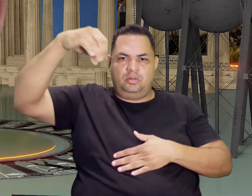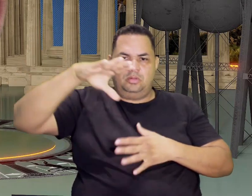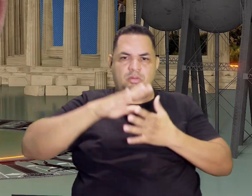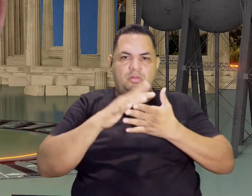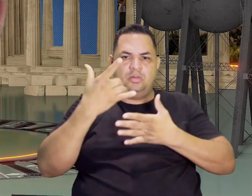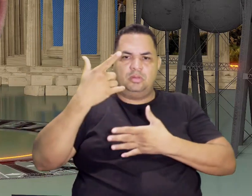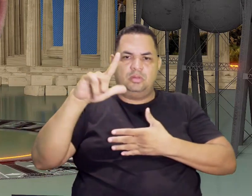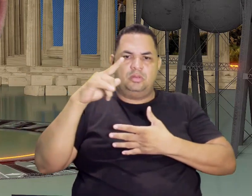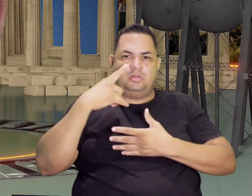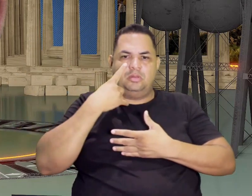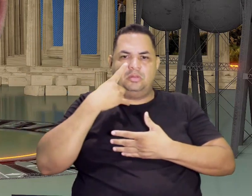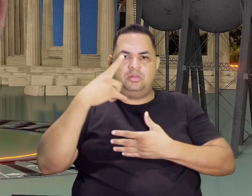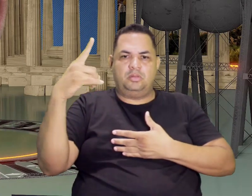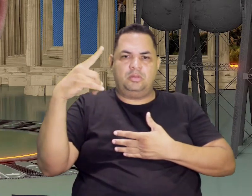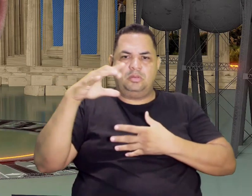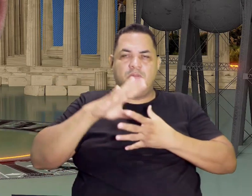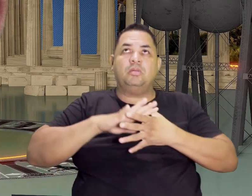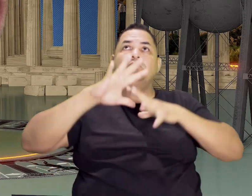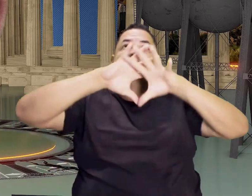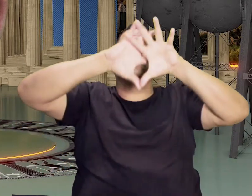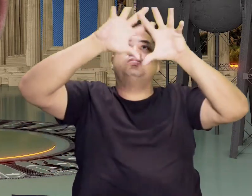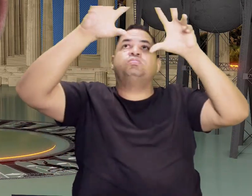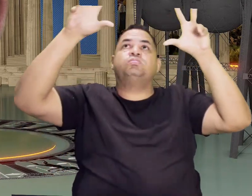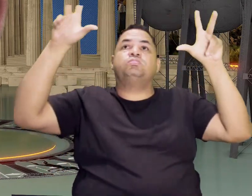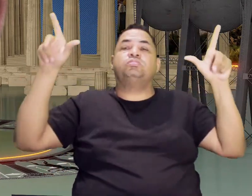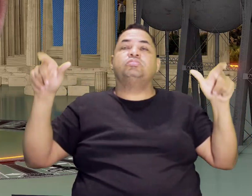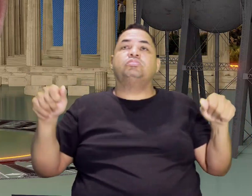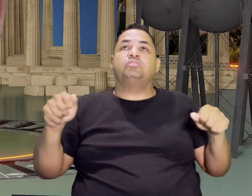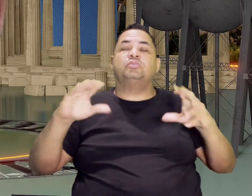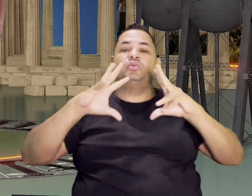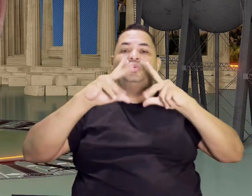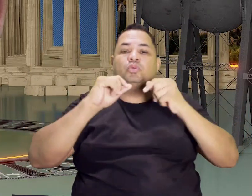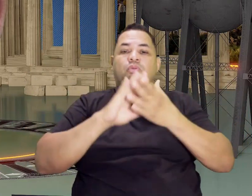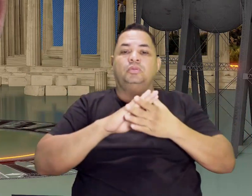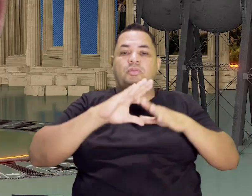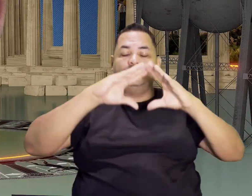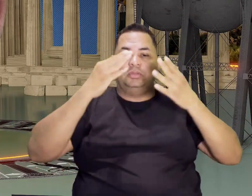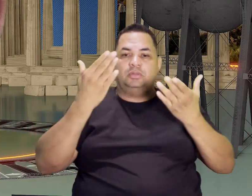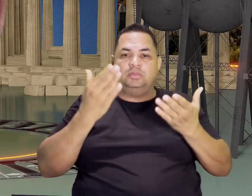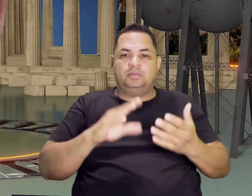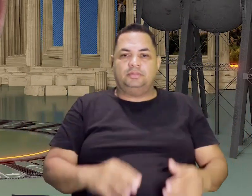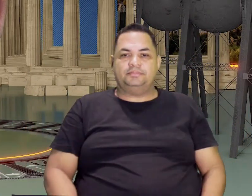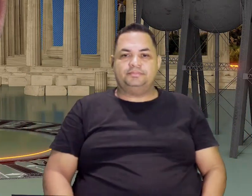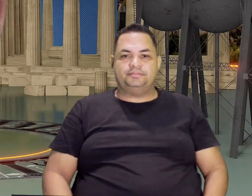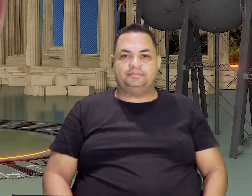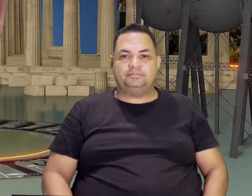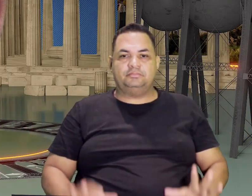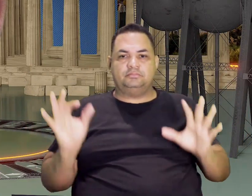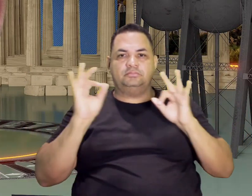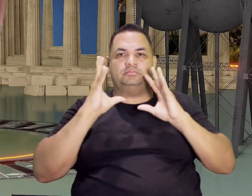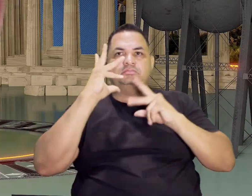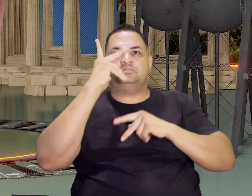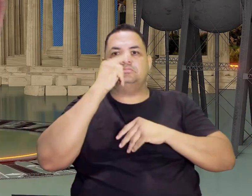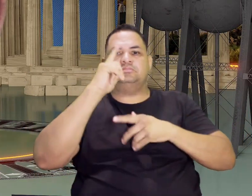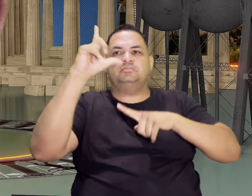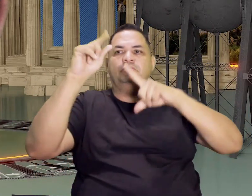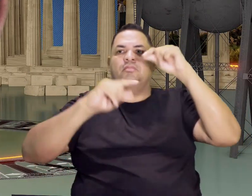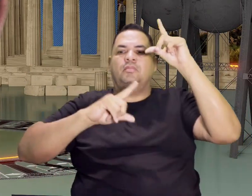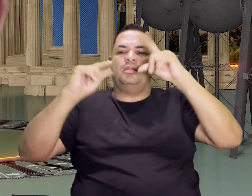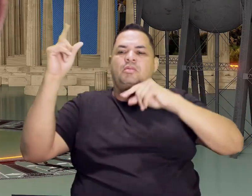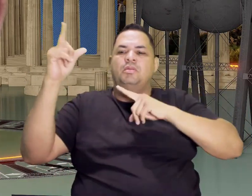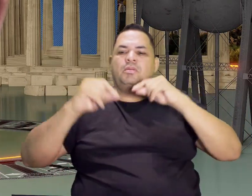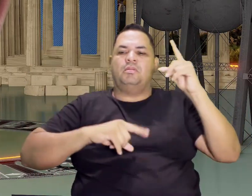você consegue ver o espaço no seu escuro total à noite. E por assim dizer, né, a beleza das estrelas,